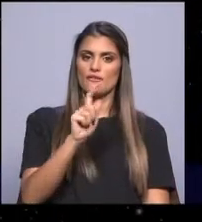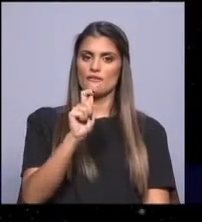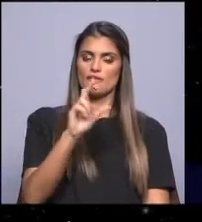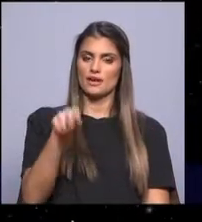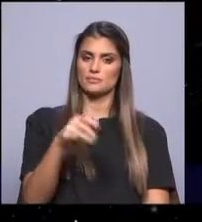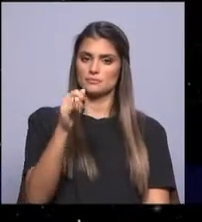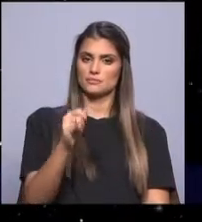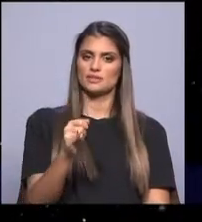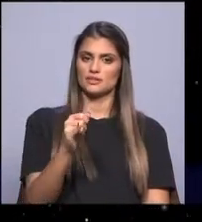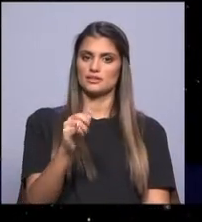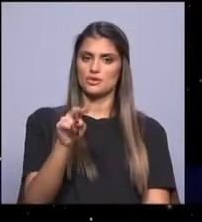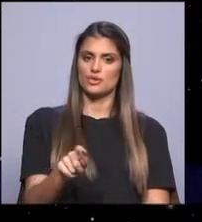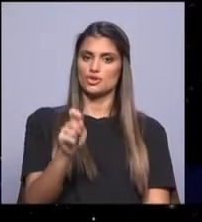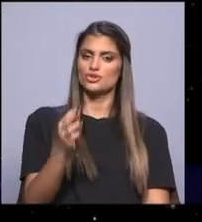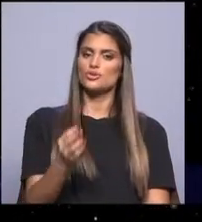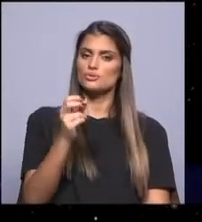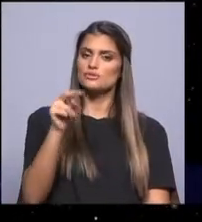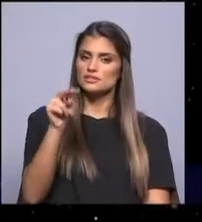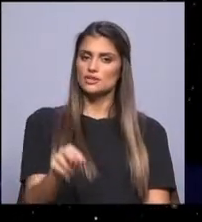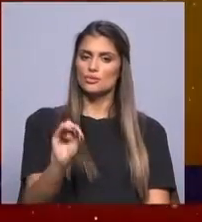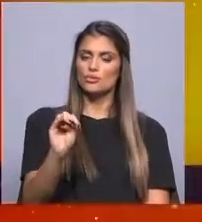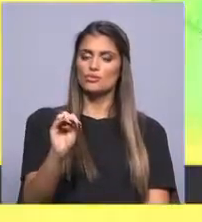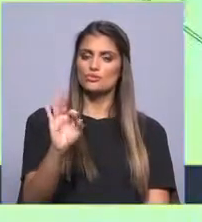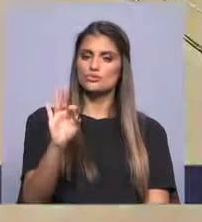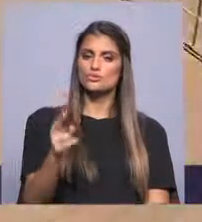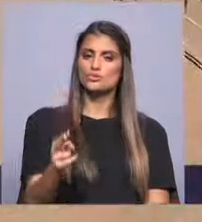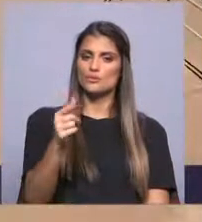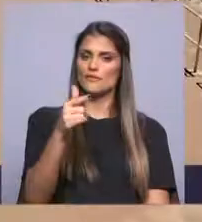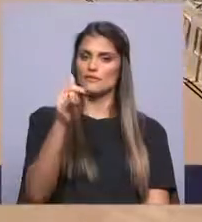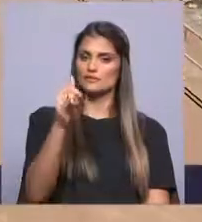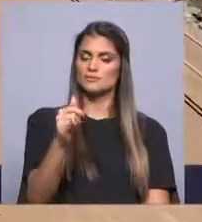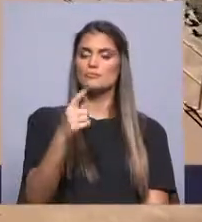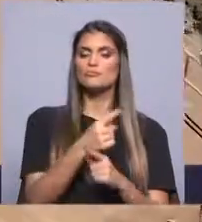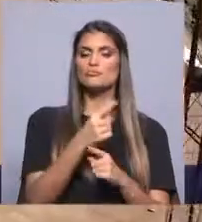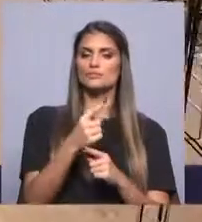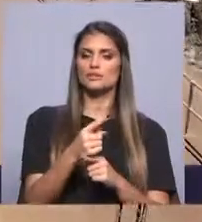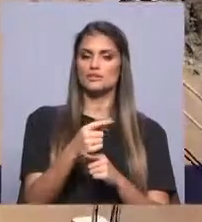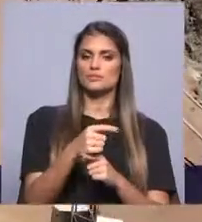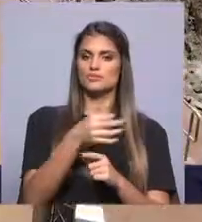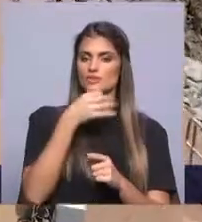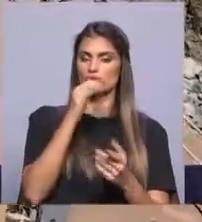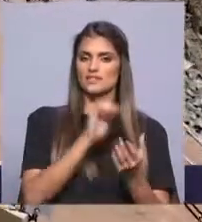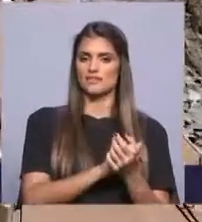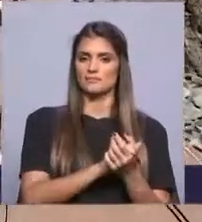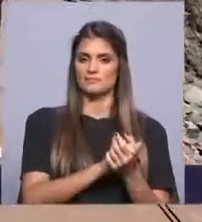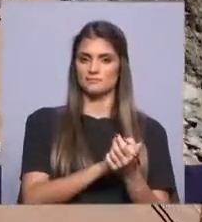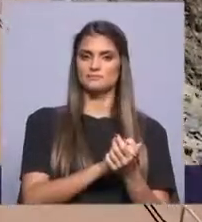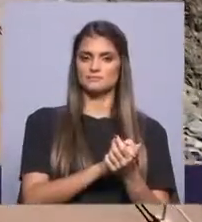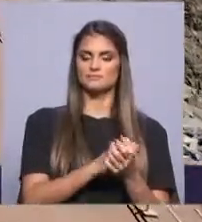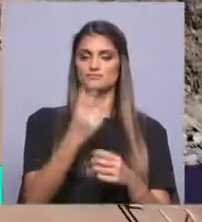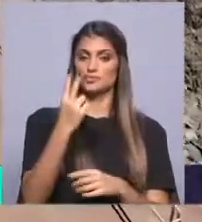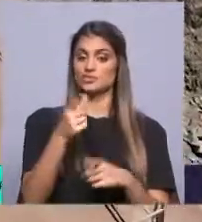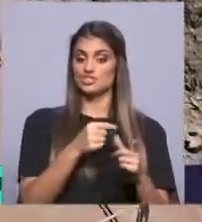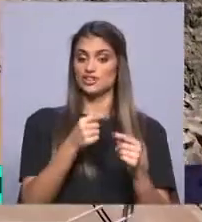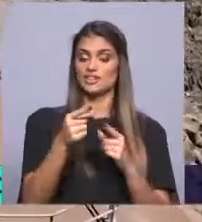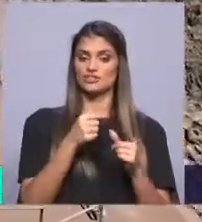XMM Newton, o Swift, e tudo isto porquê? Porque, olha, vamos viajar até um casal em que temos duas estrelas,